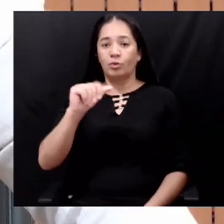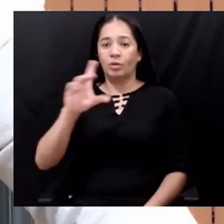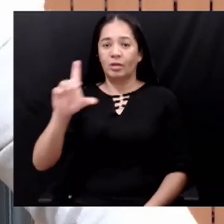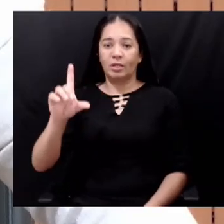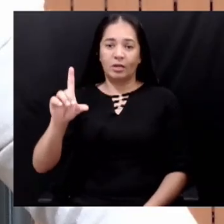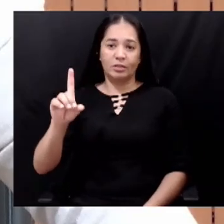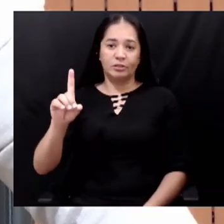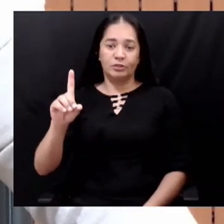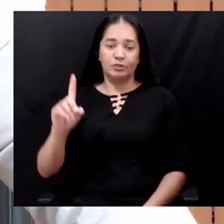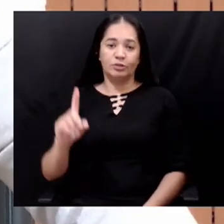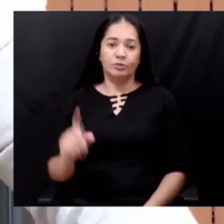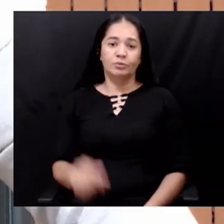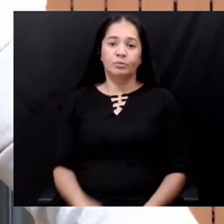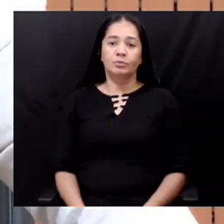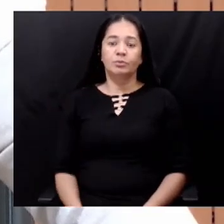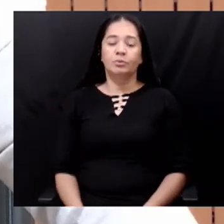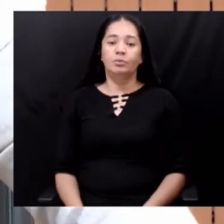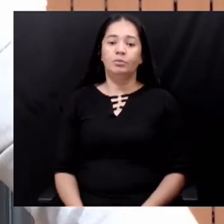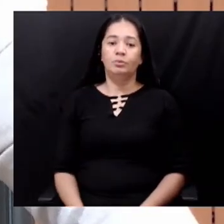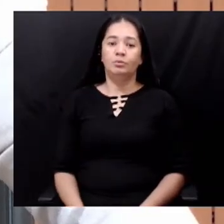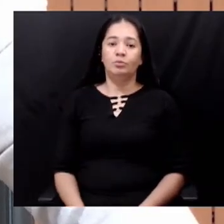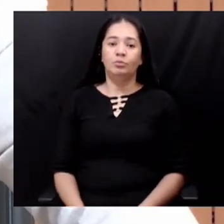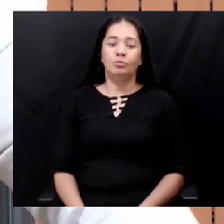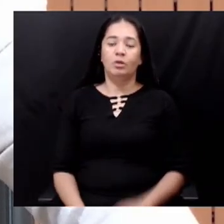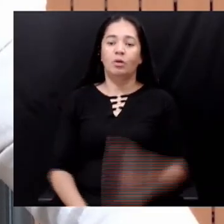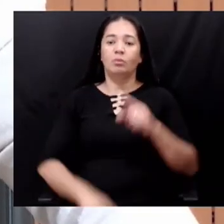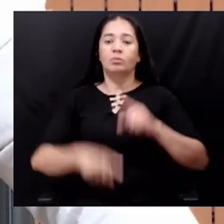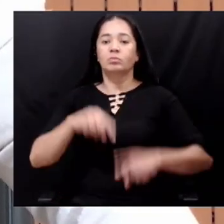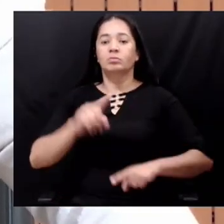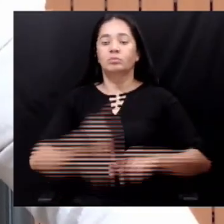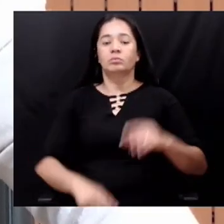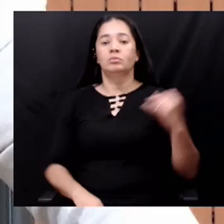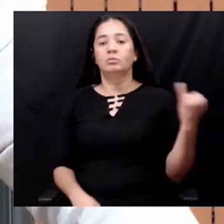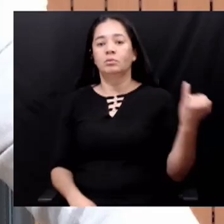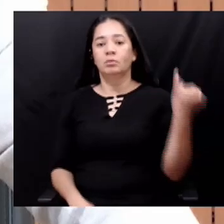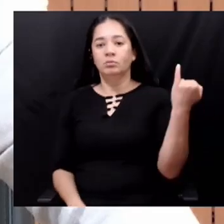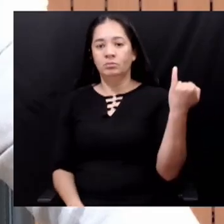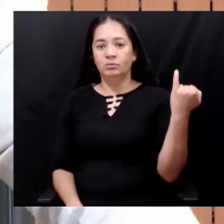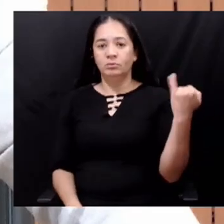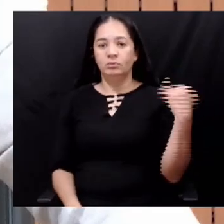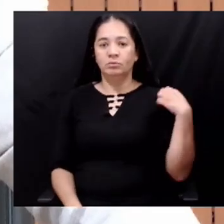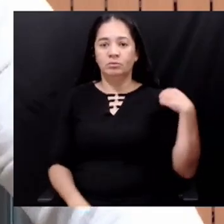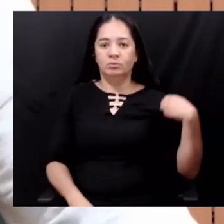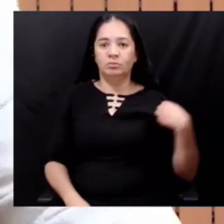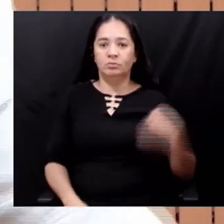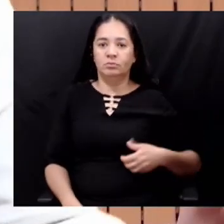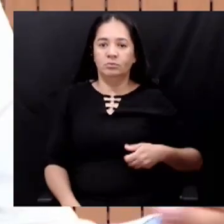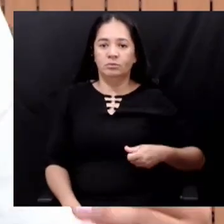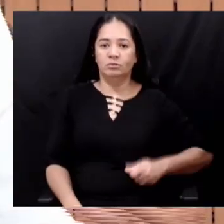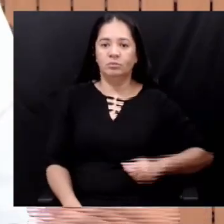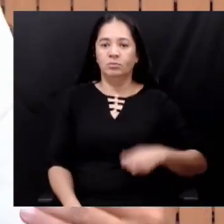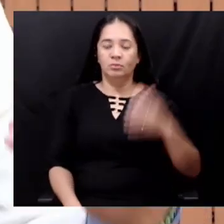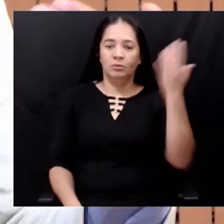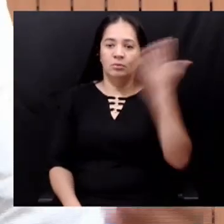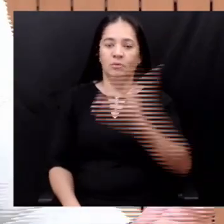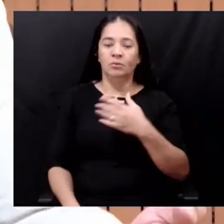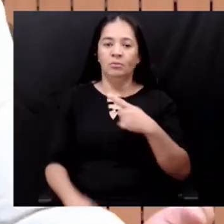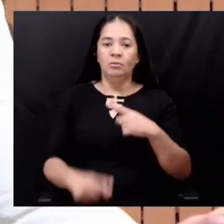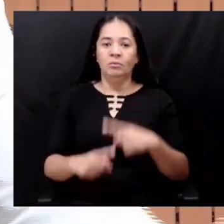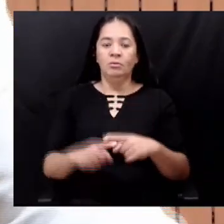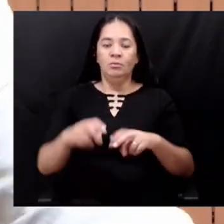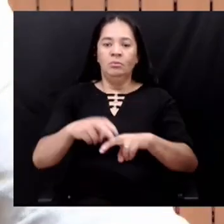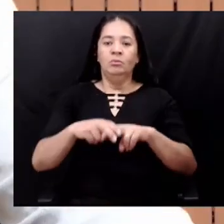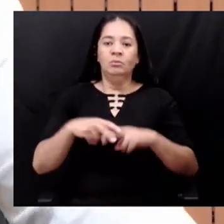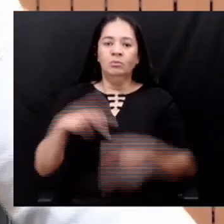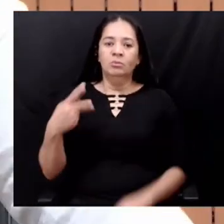é um instrumento importante para essa comprovação, porque a partir dele, uma